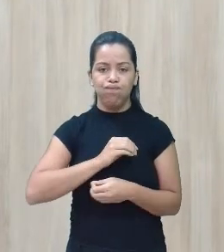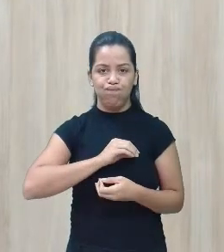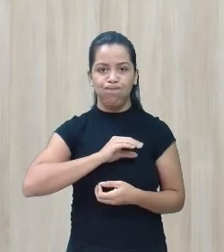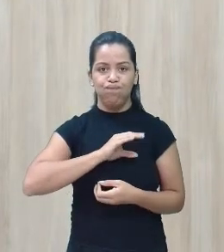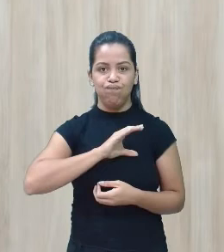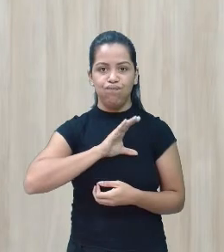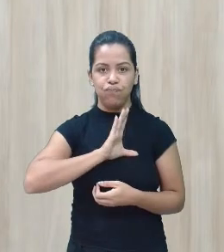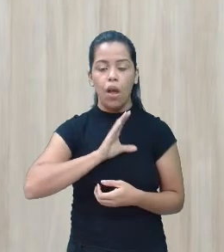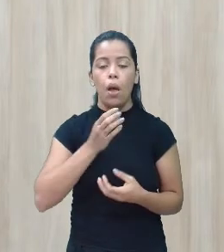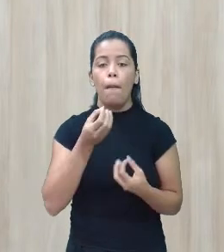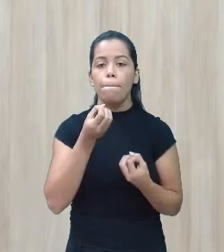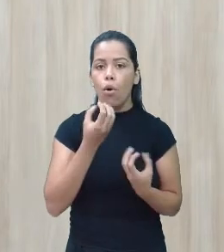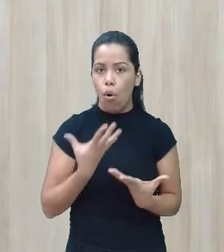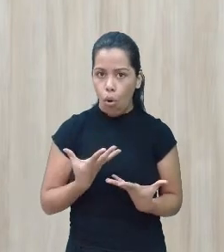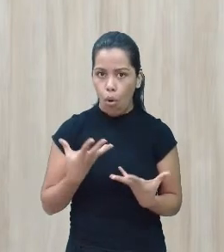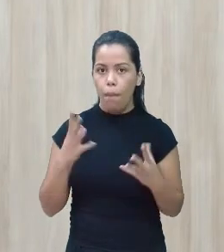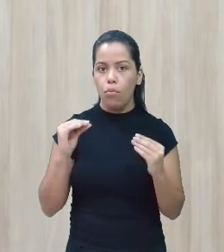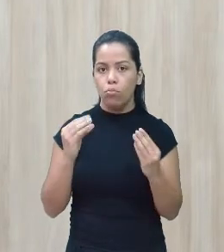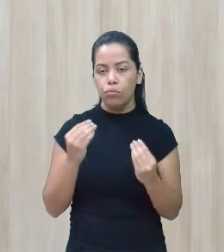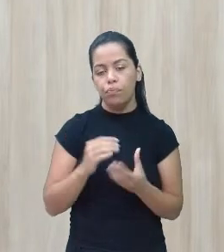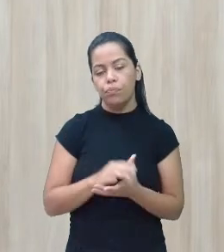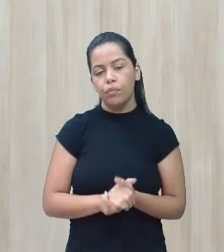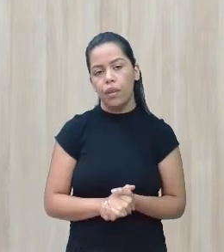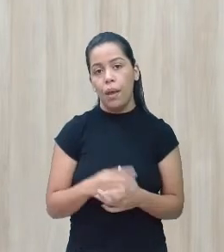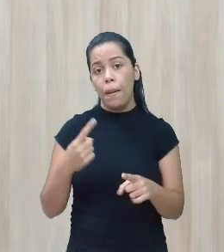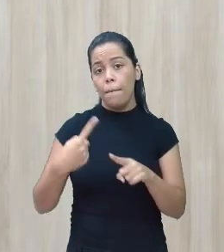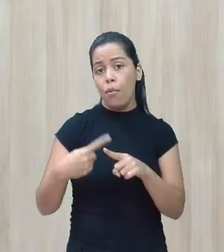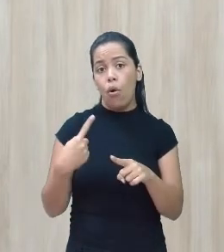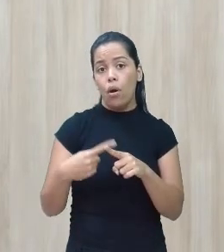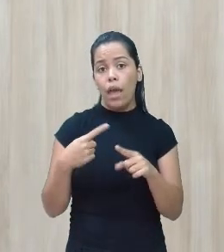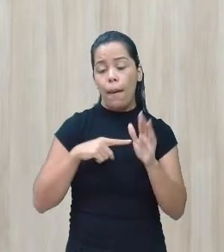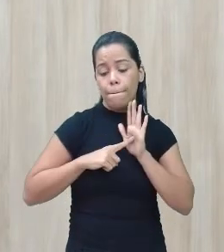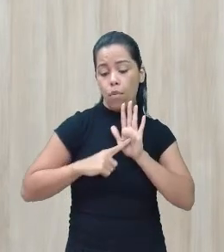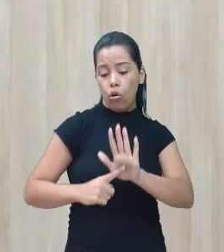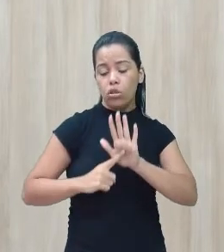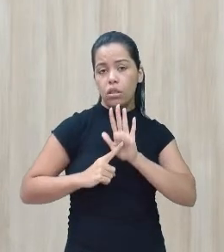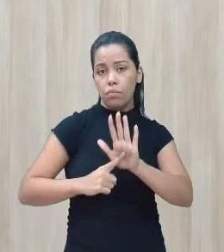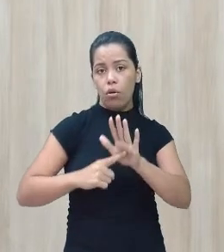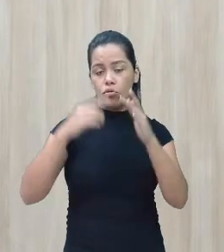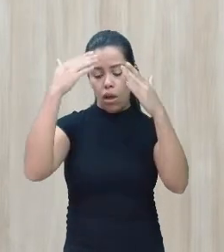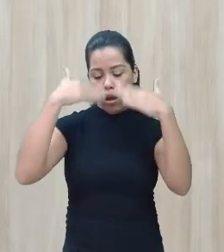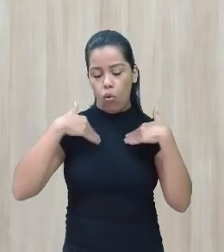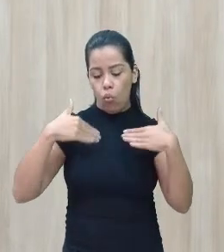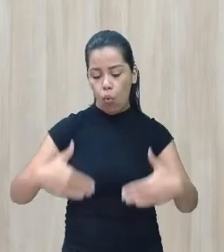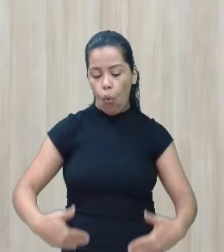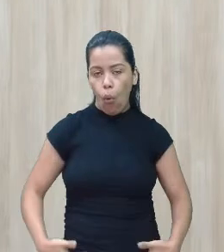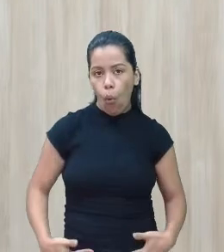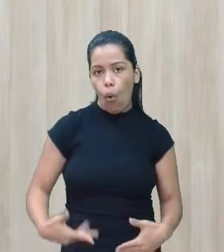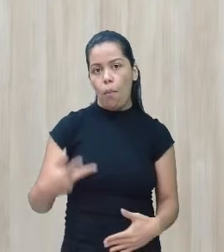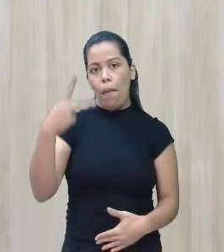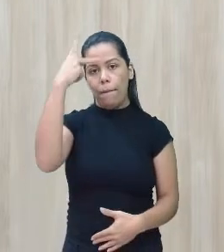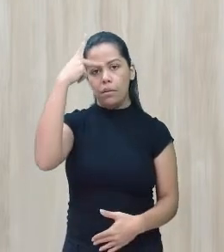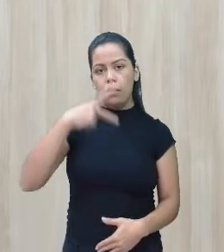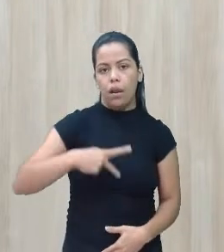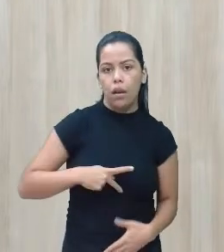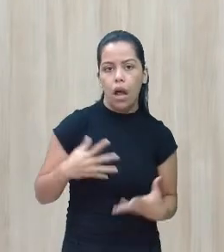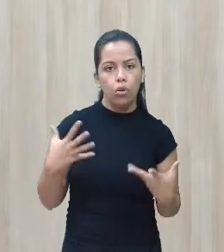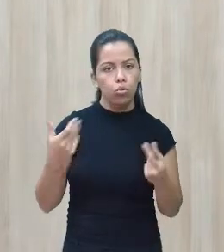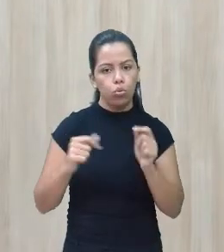só o rosto, o corpo, não somente o seu estilo de vida, né, mas a sua personalidade também.